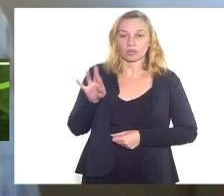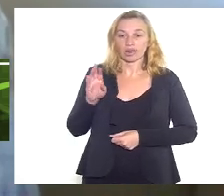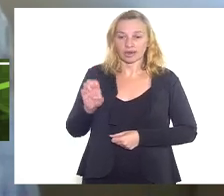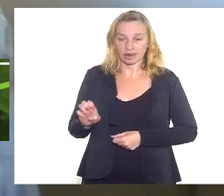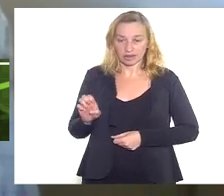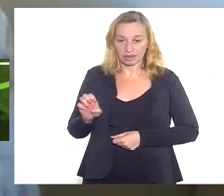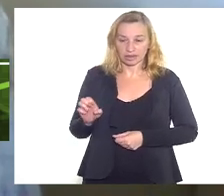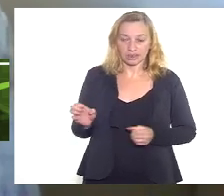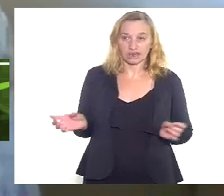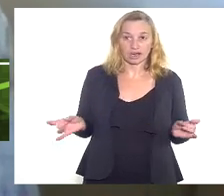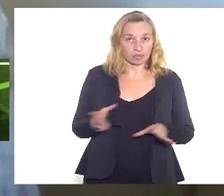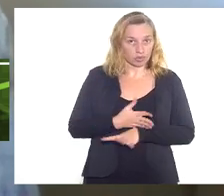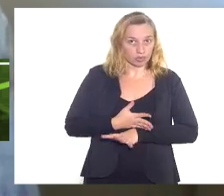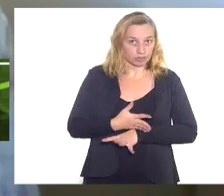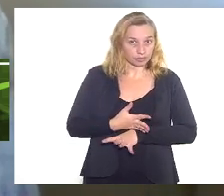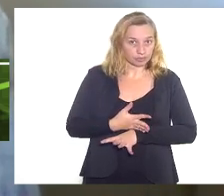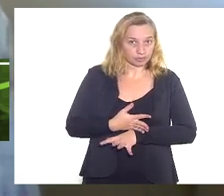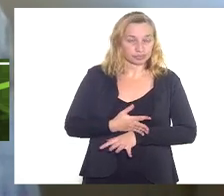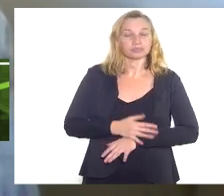acabou.